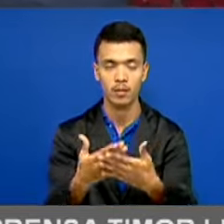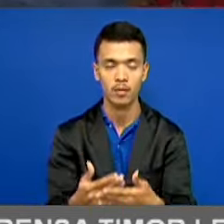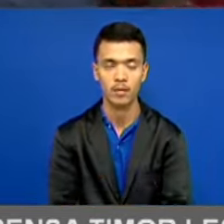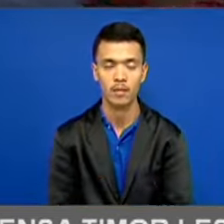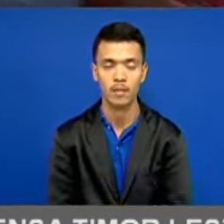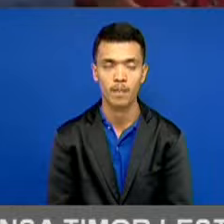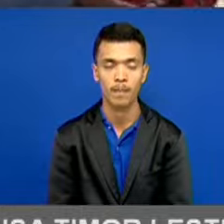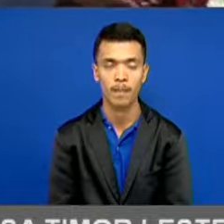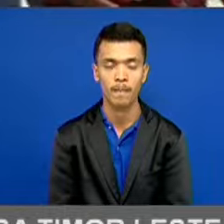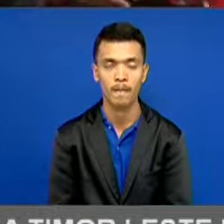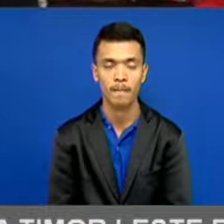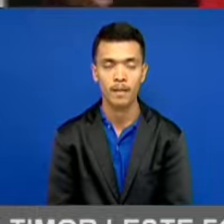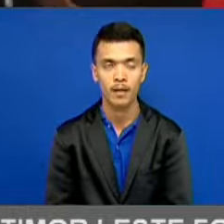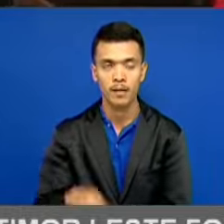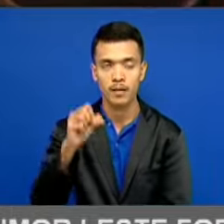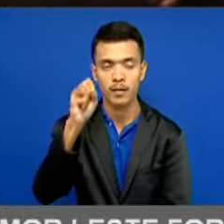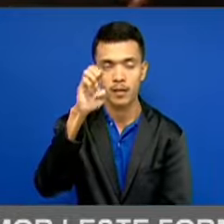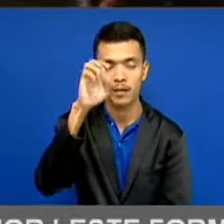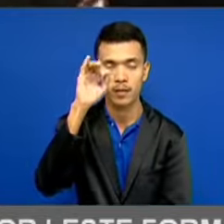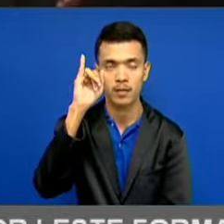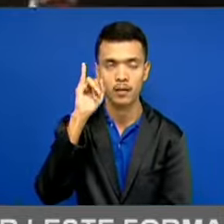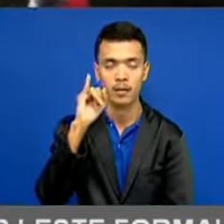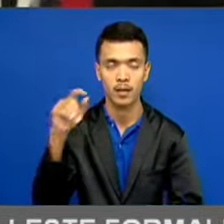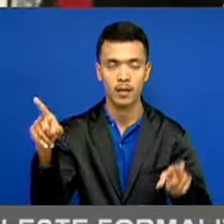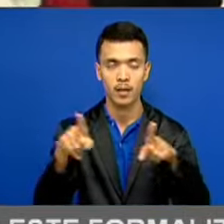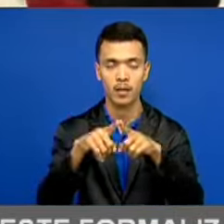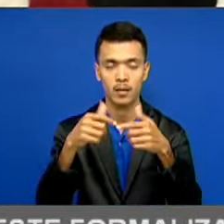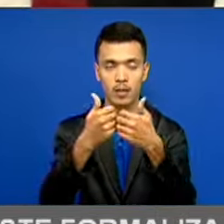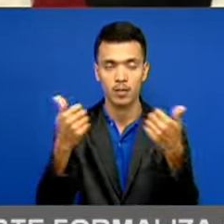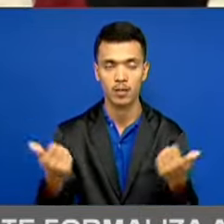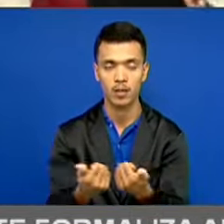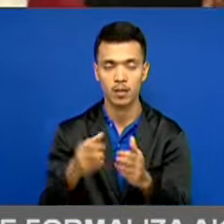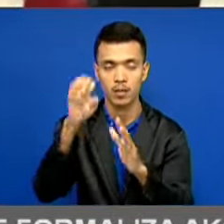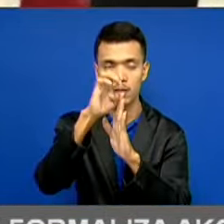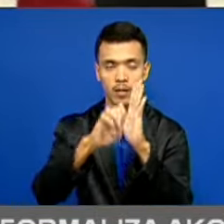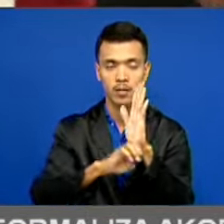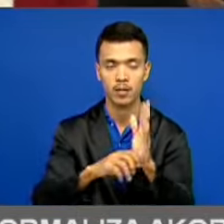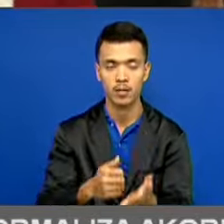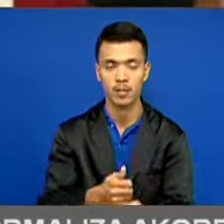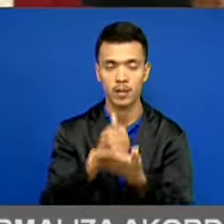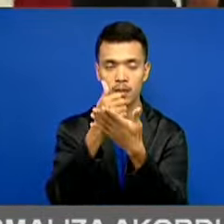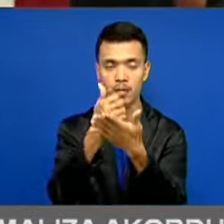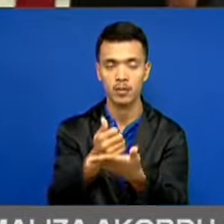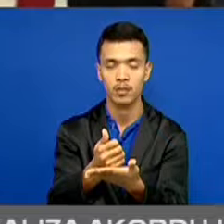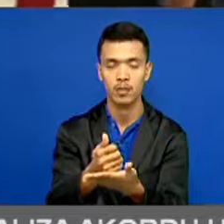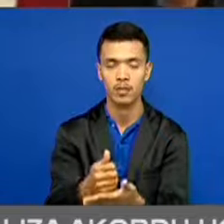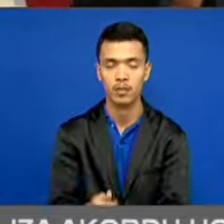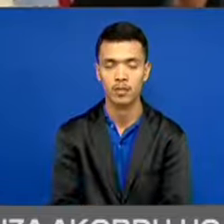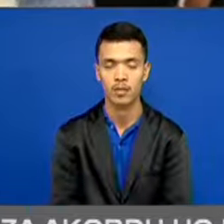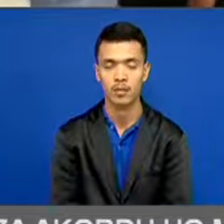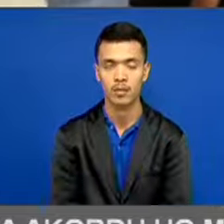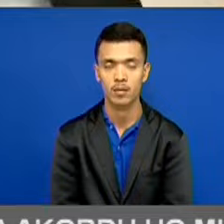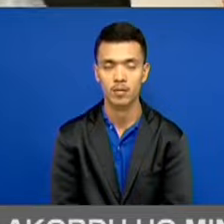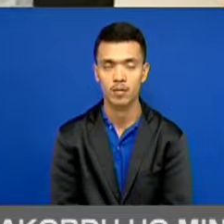Secretário de Estado Igualdade CEI, e nessa instituição do Estado, deve tomar também o assunto de igualdade de gênero